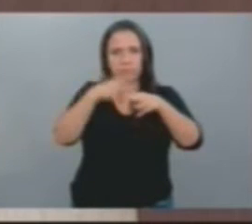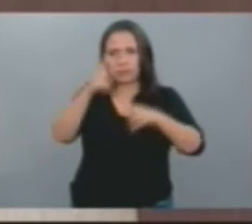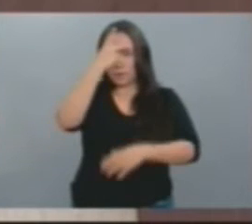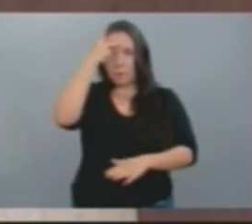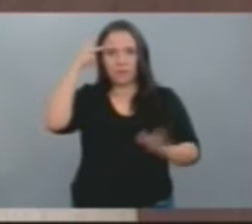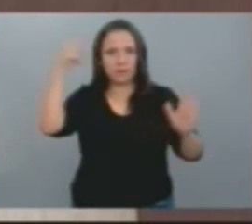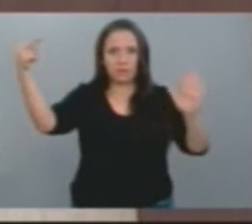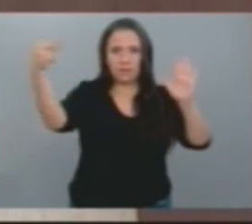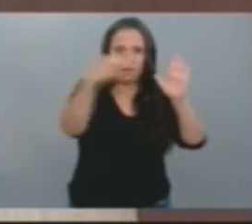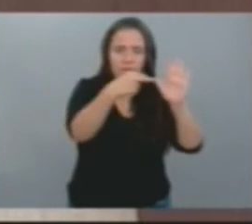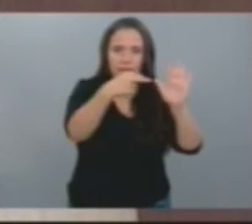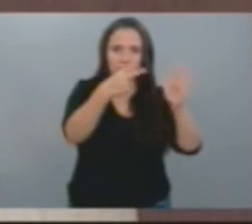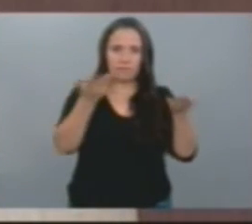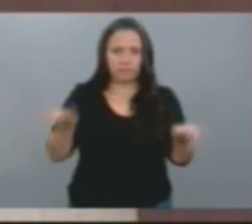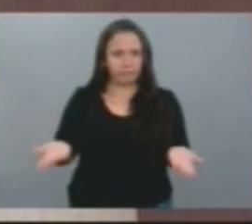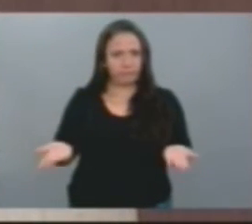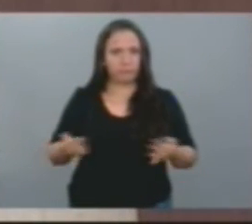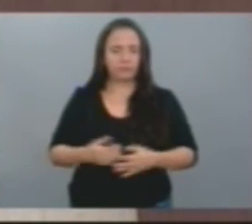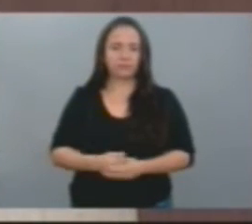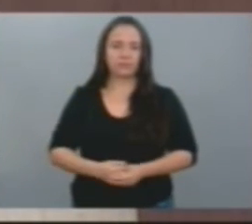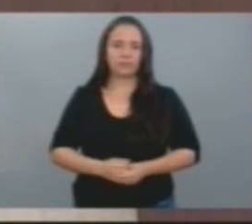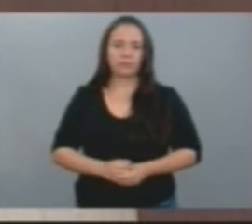isso?